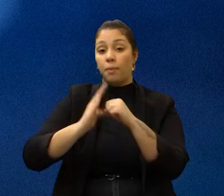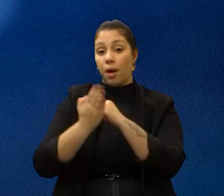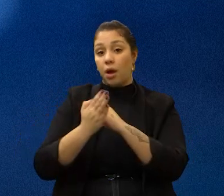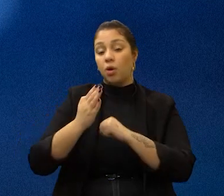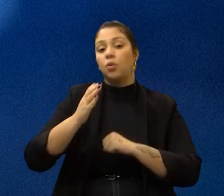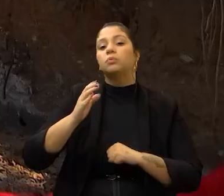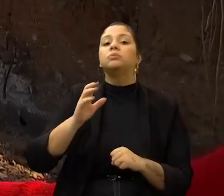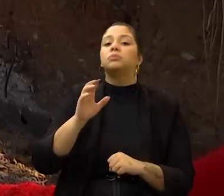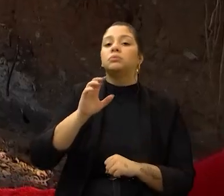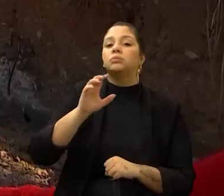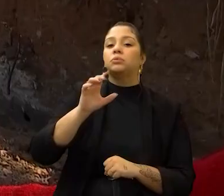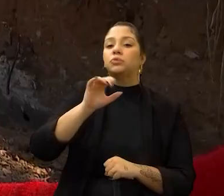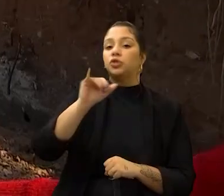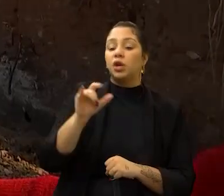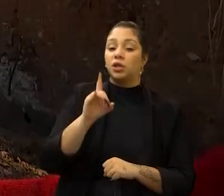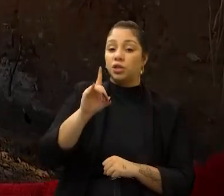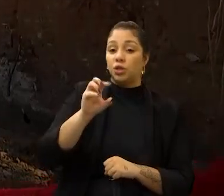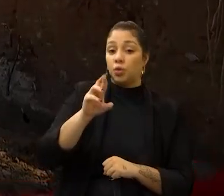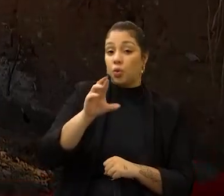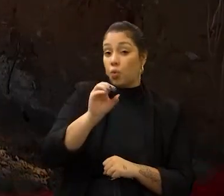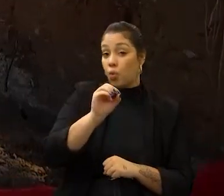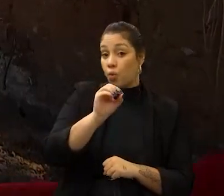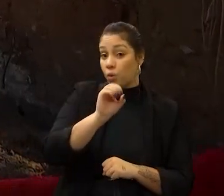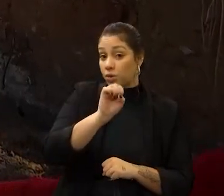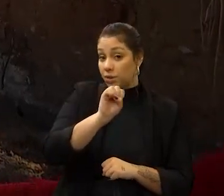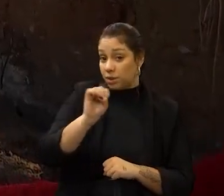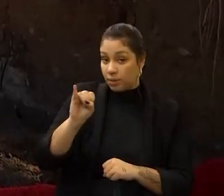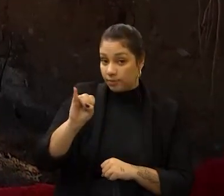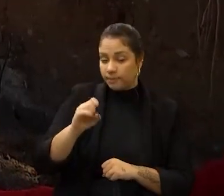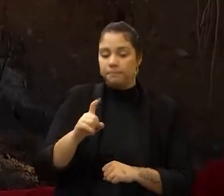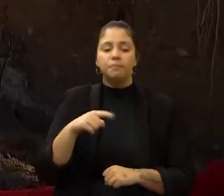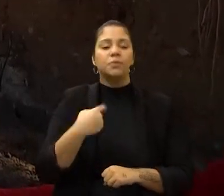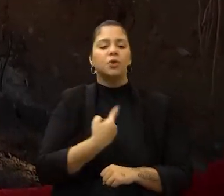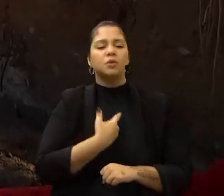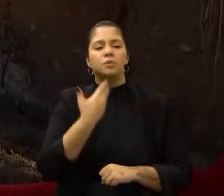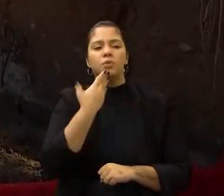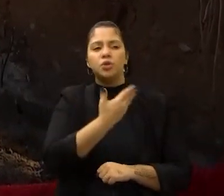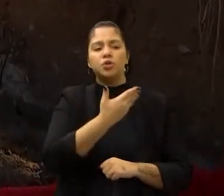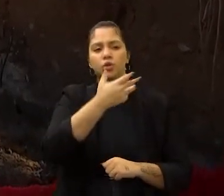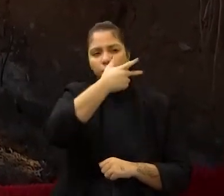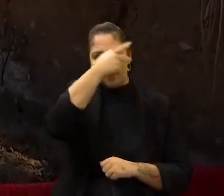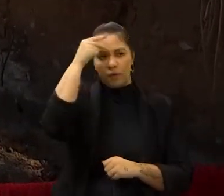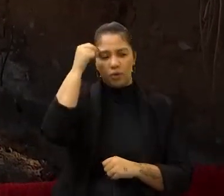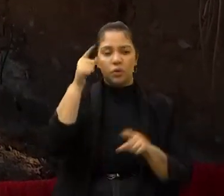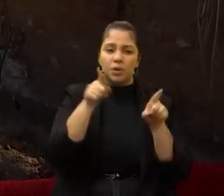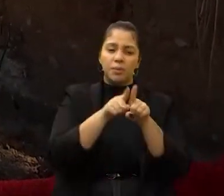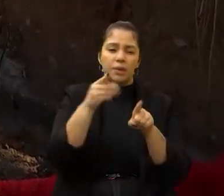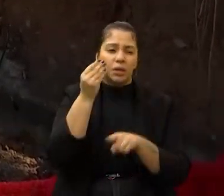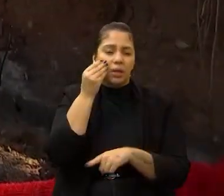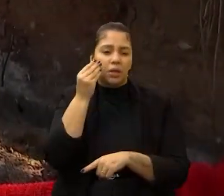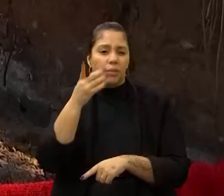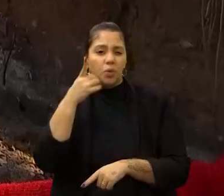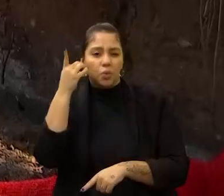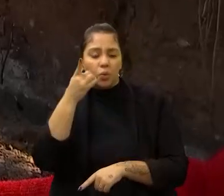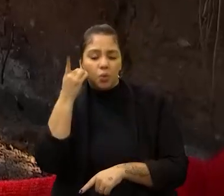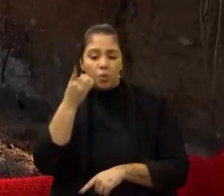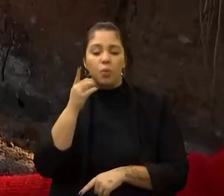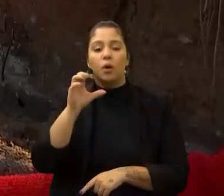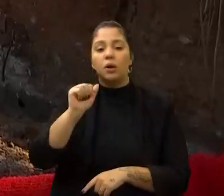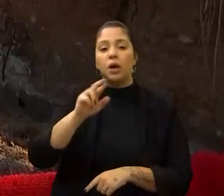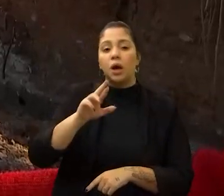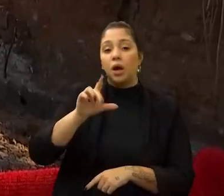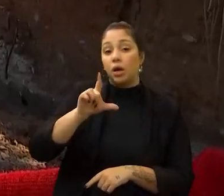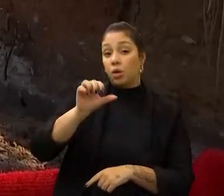Jardim rossin nós fizemos a solicitação à prefeitura e também buscamos dialogar com o deputado federal Carlos